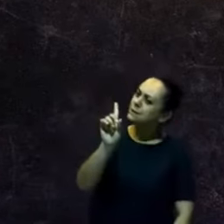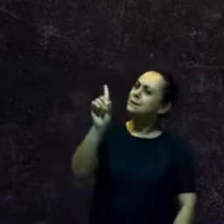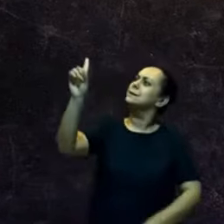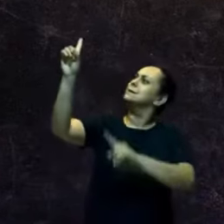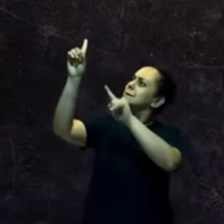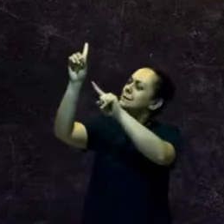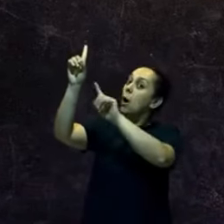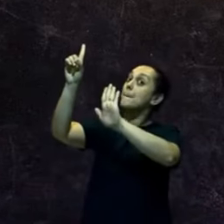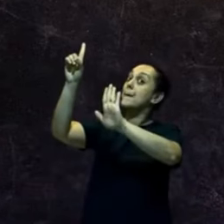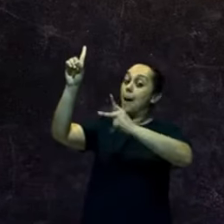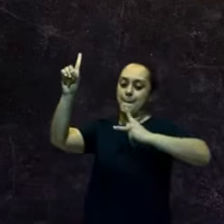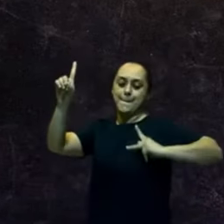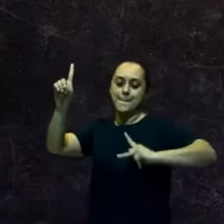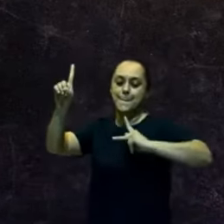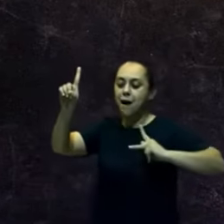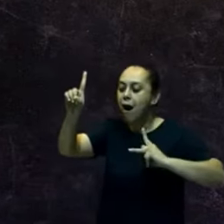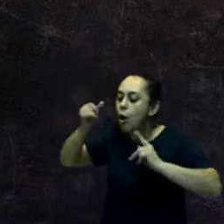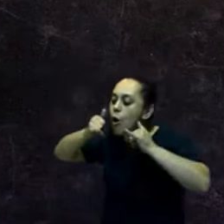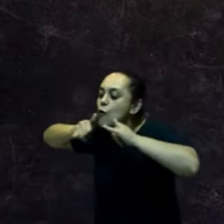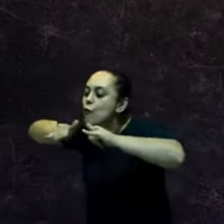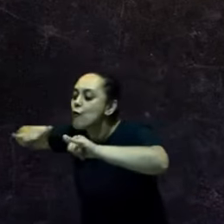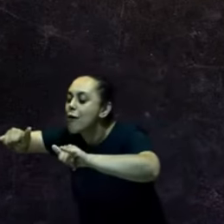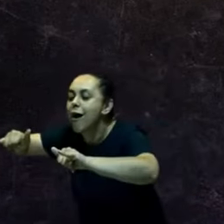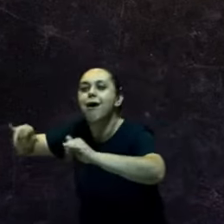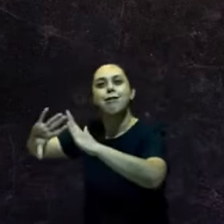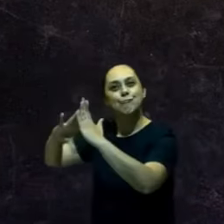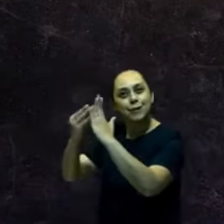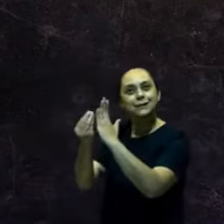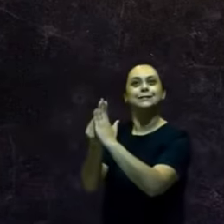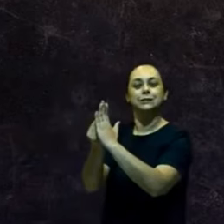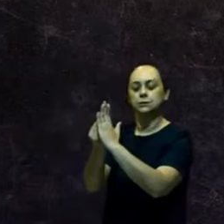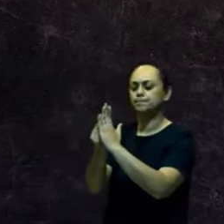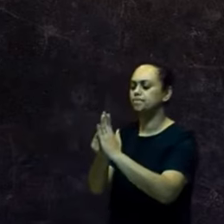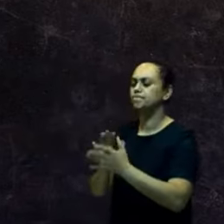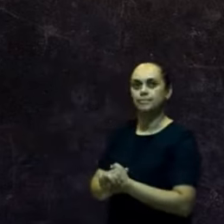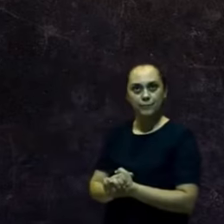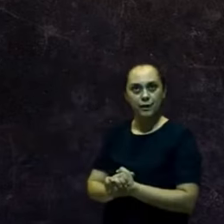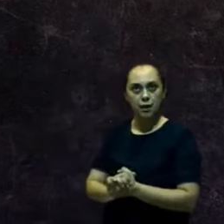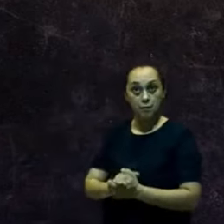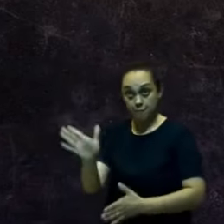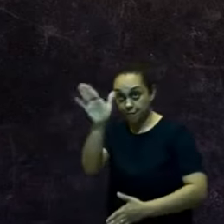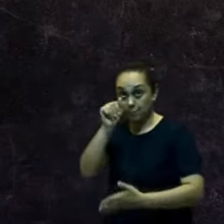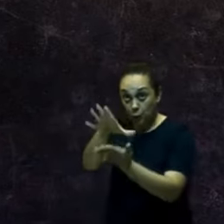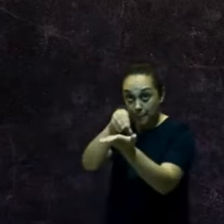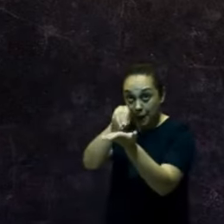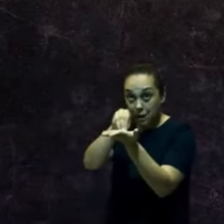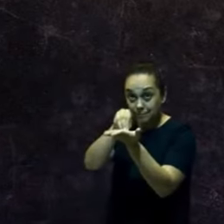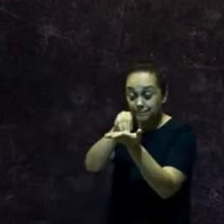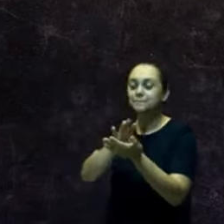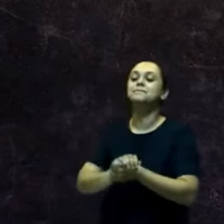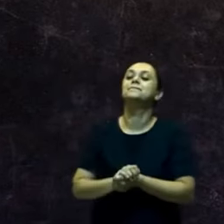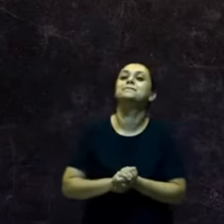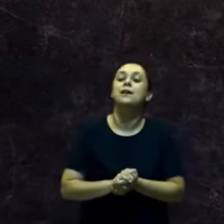esses irmãos ali daquela igreja. E o meu Deus, vamos falar todo mundo junto? Um,